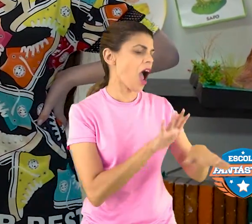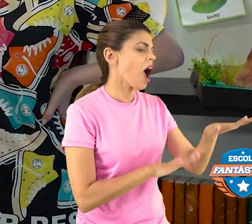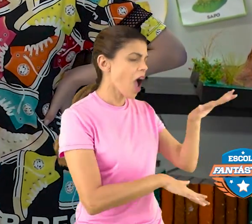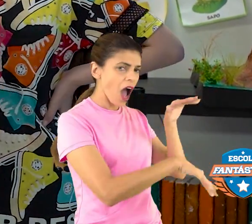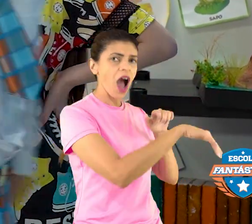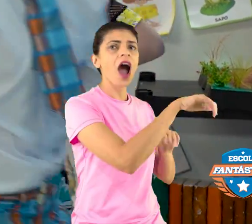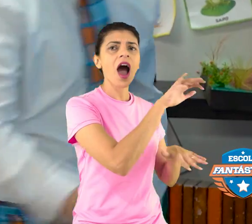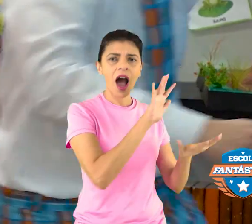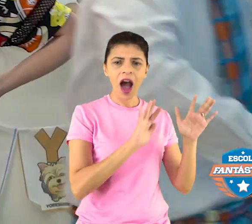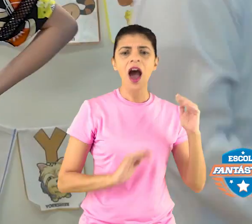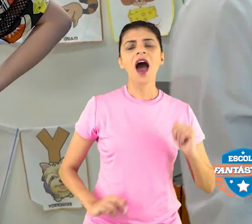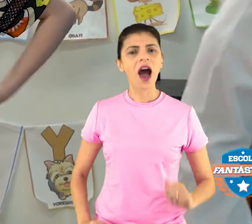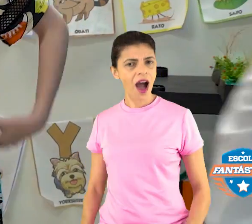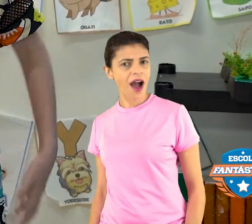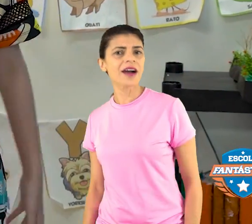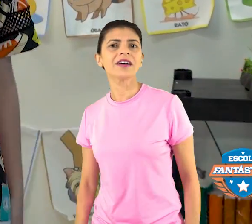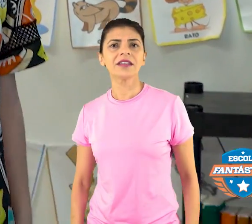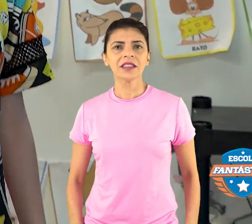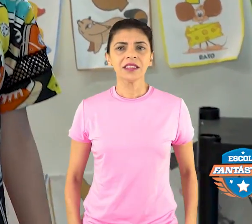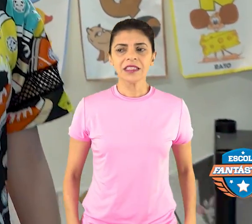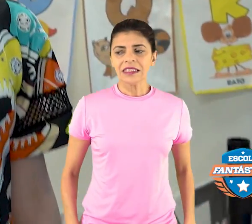Vai, vai, vai!